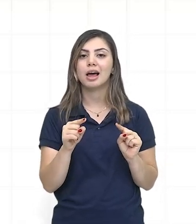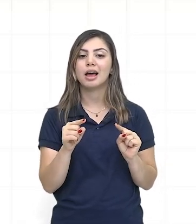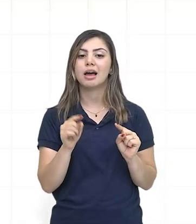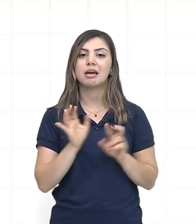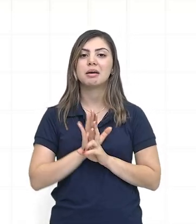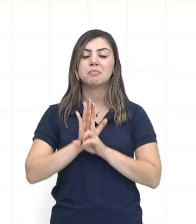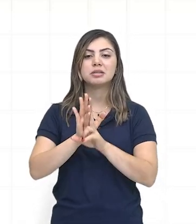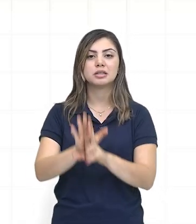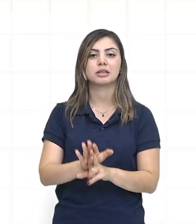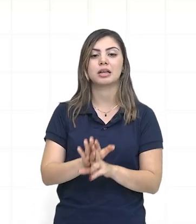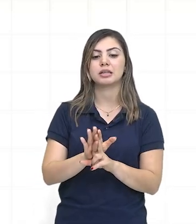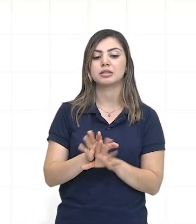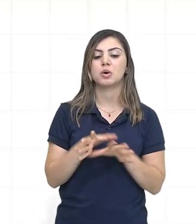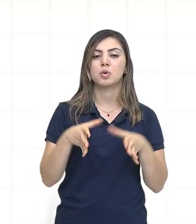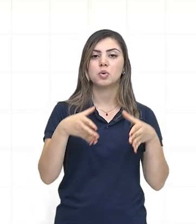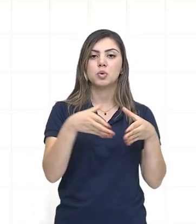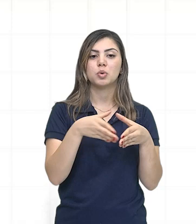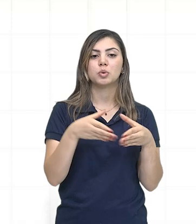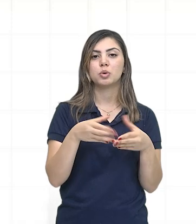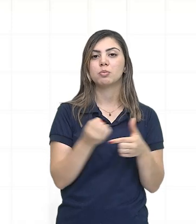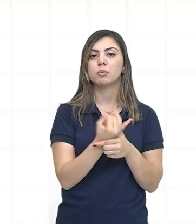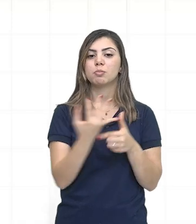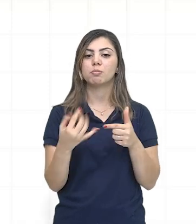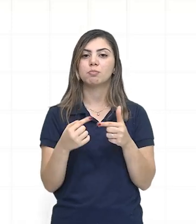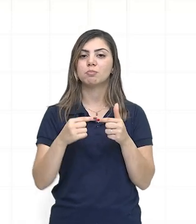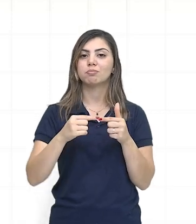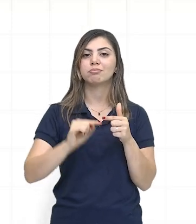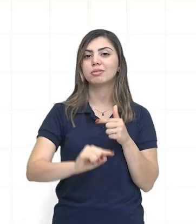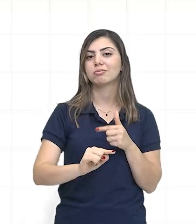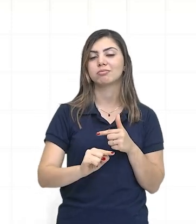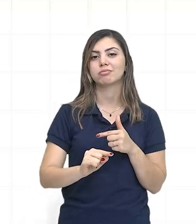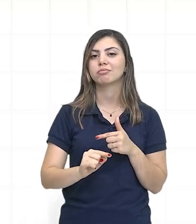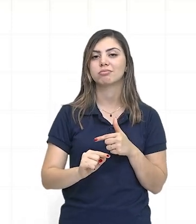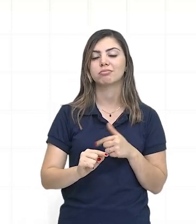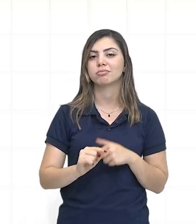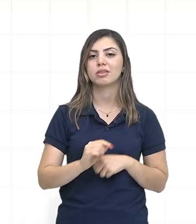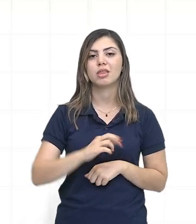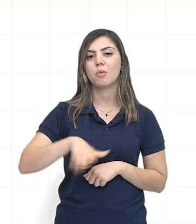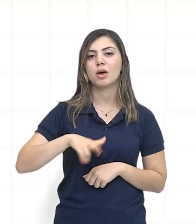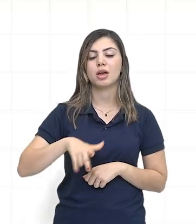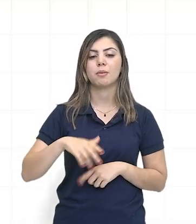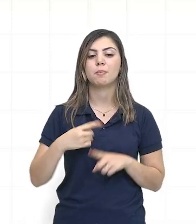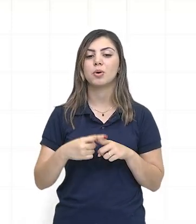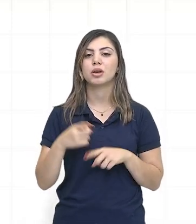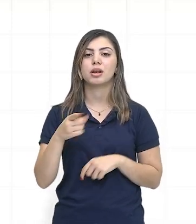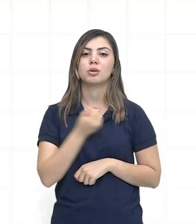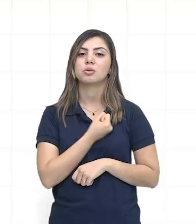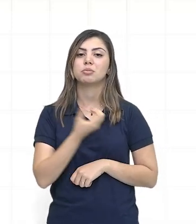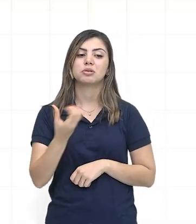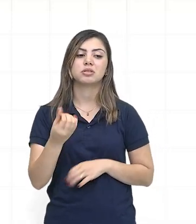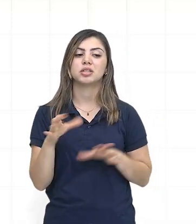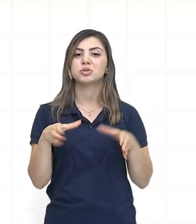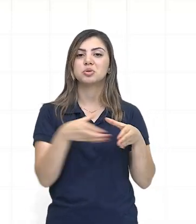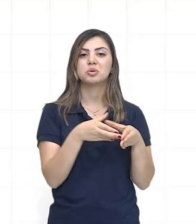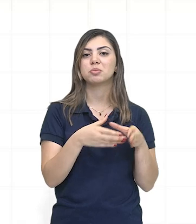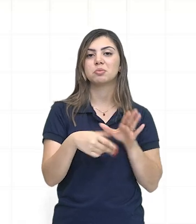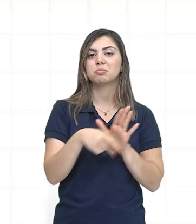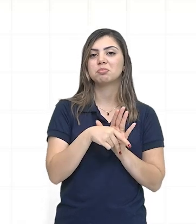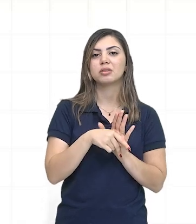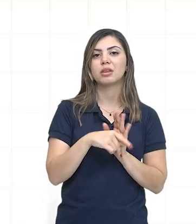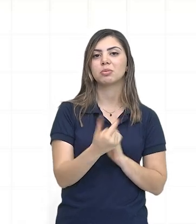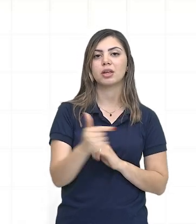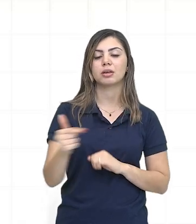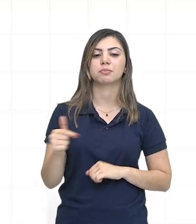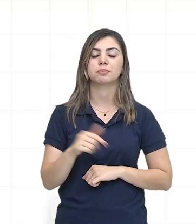sua representação como produto de números primos. Por quê? Porque o 6 não é primo. Então,